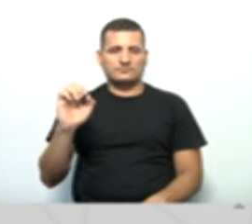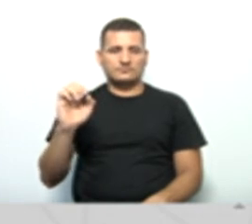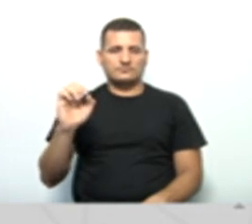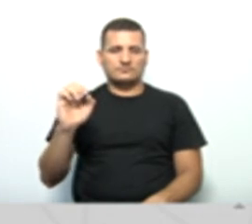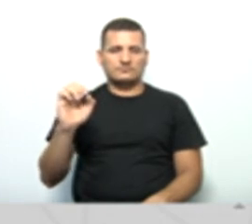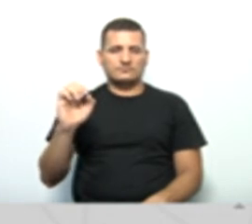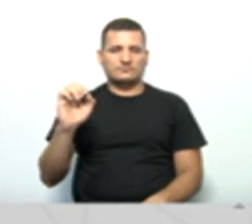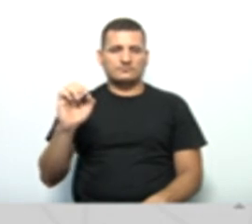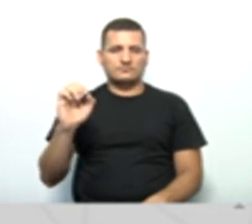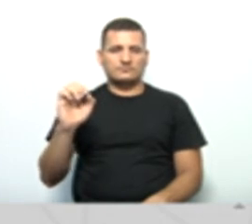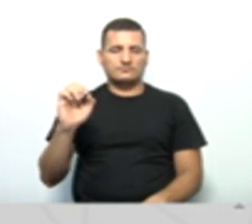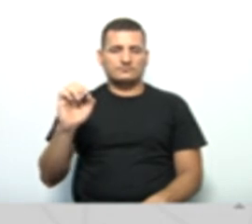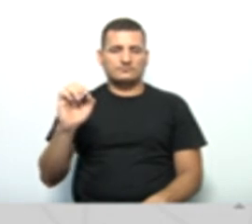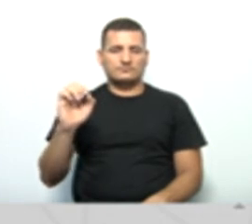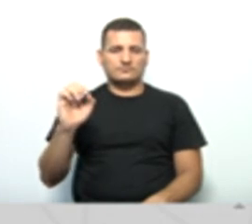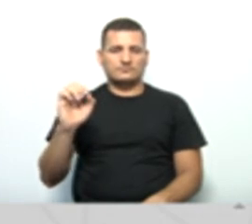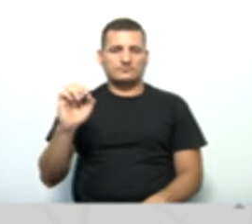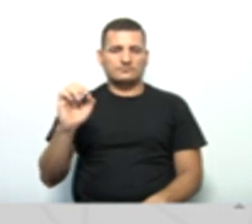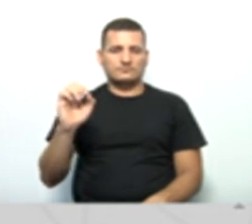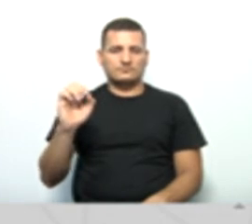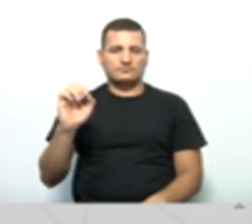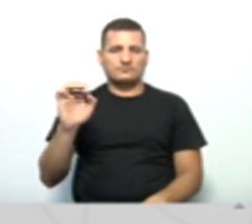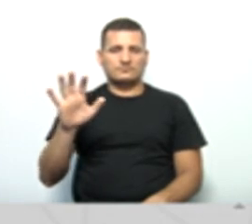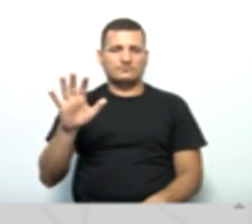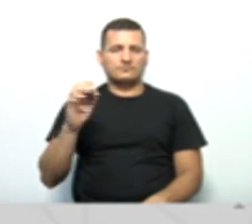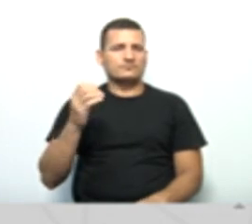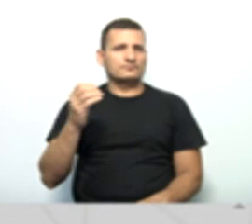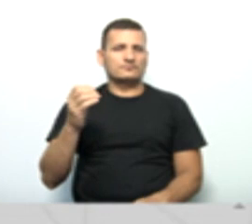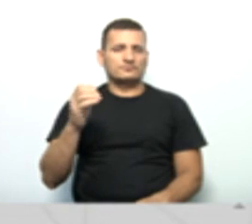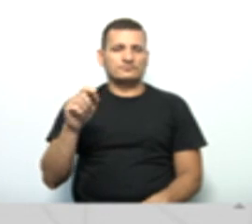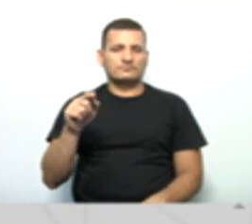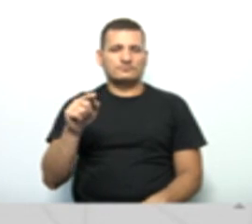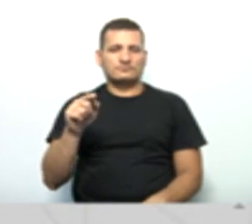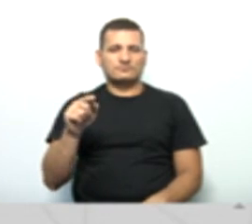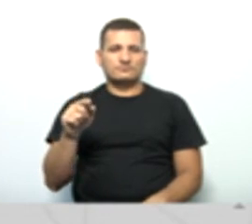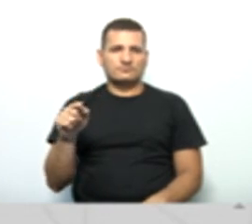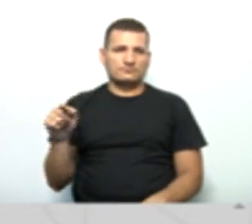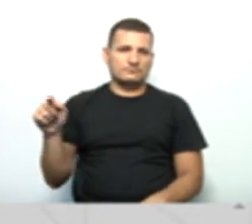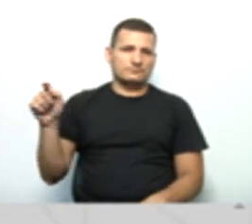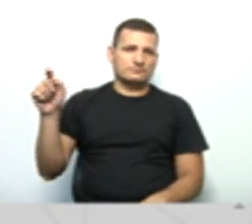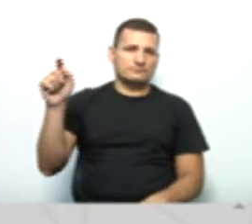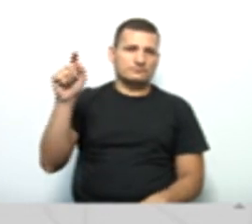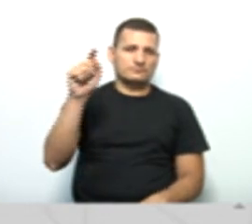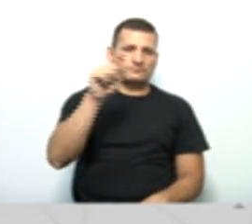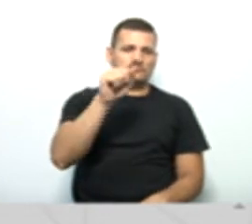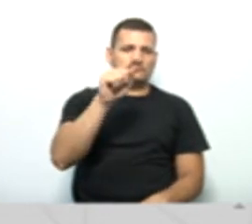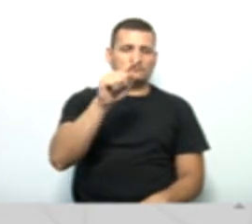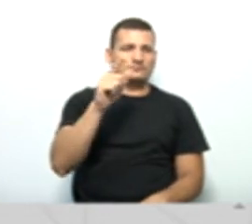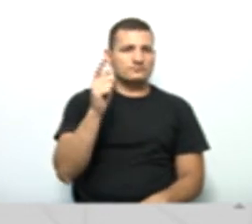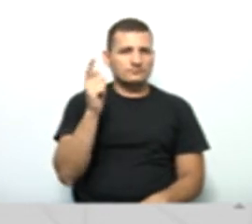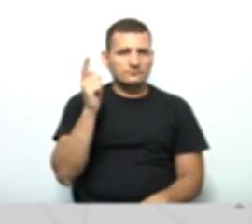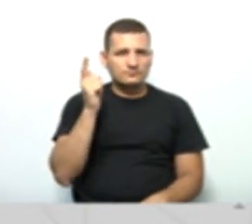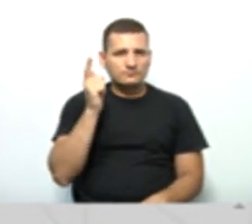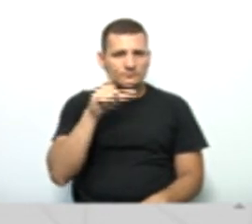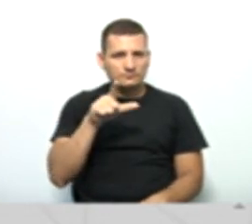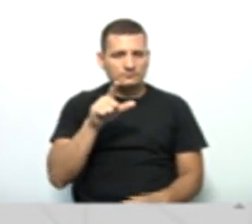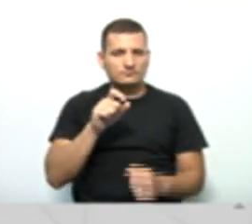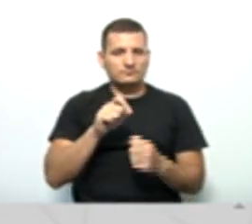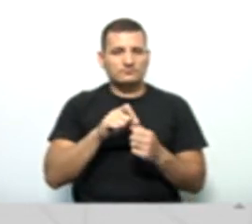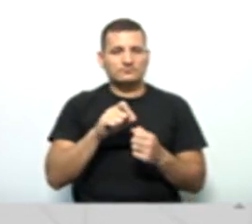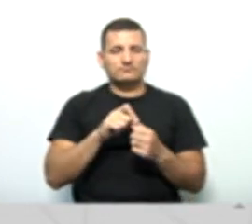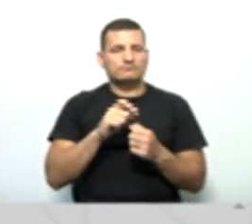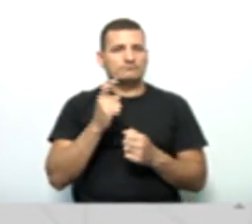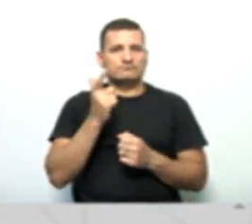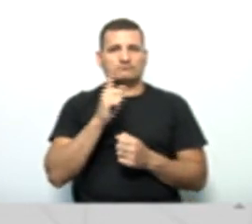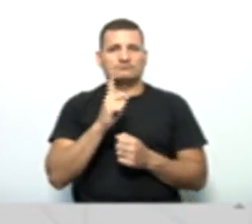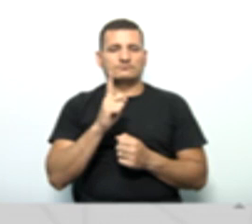a raiz, eu consigo sair do E e ir para o 1, aqui para o C? Eu consigo fazer isso? Não, não